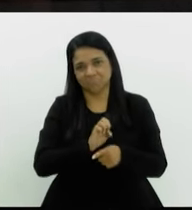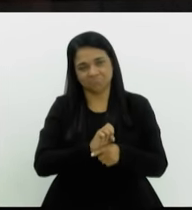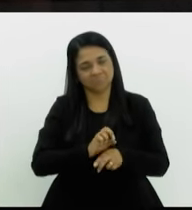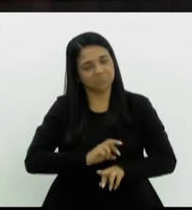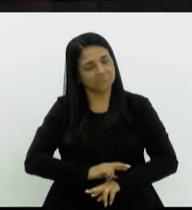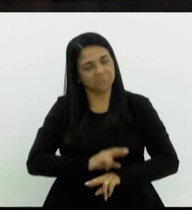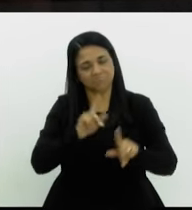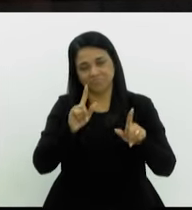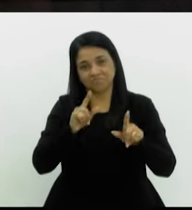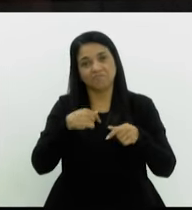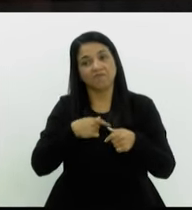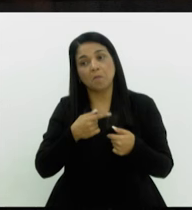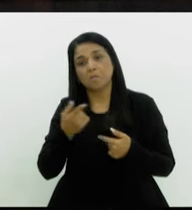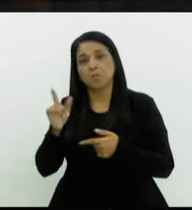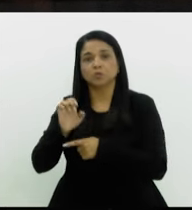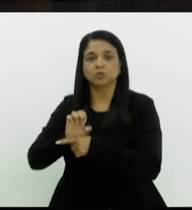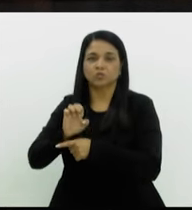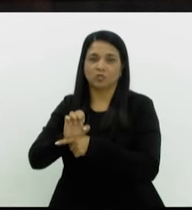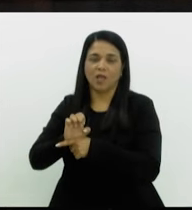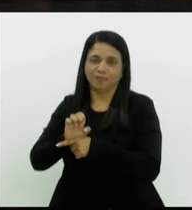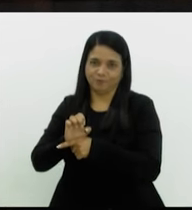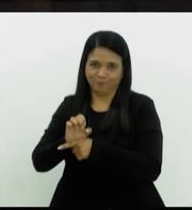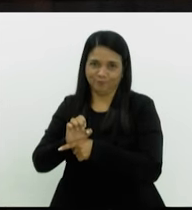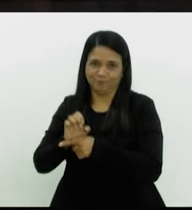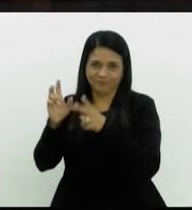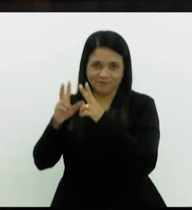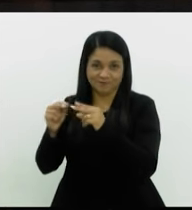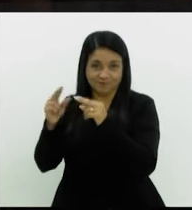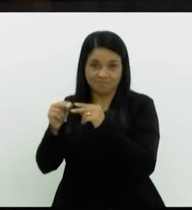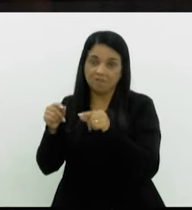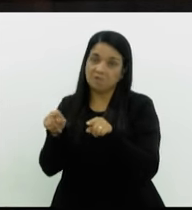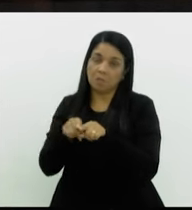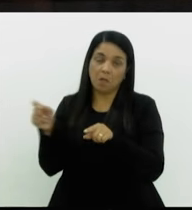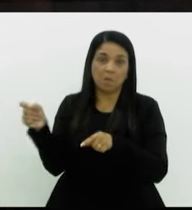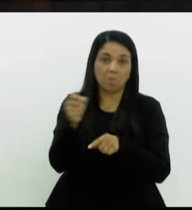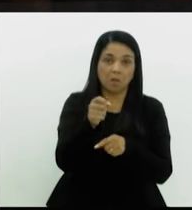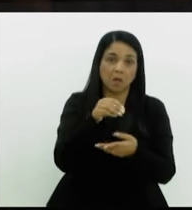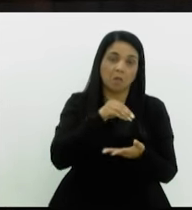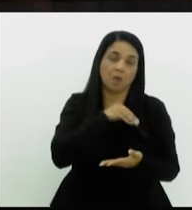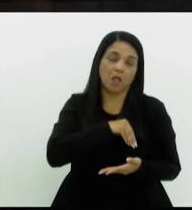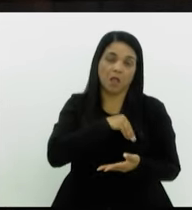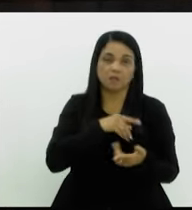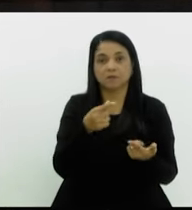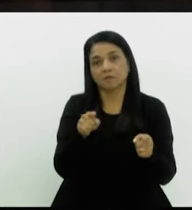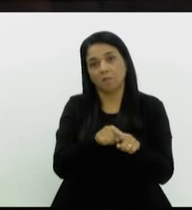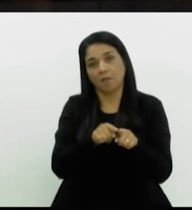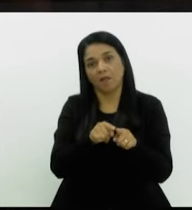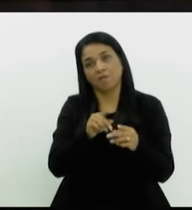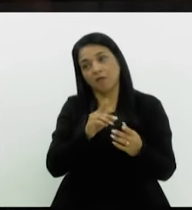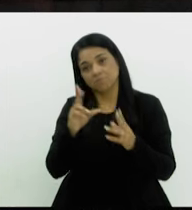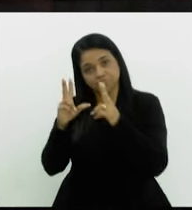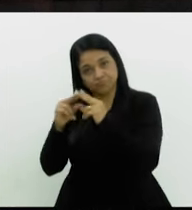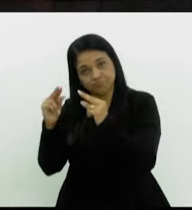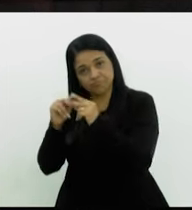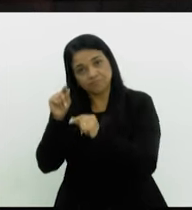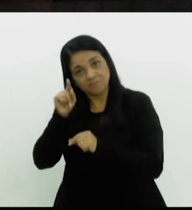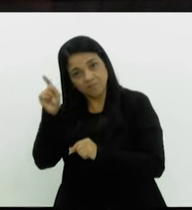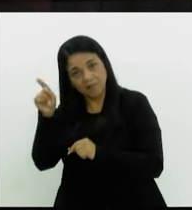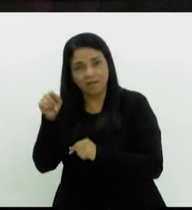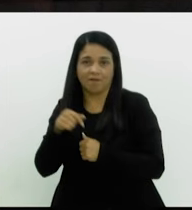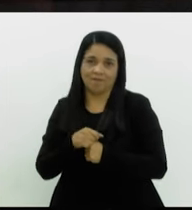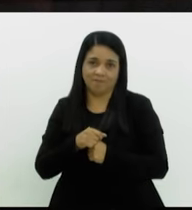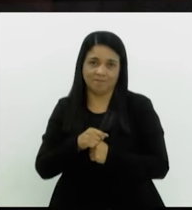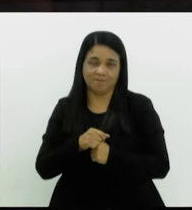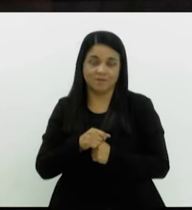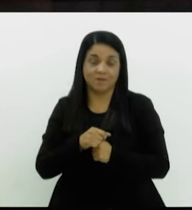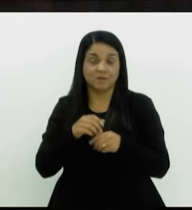cidade, assim como também a geração de emprego e renda. Então, com esse entreposto pesqueiro,